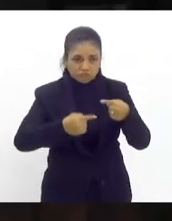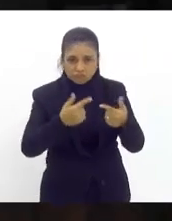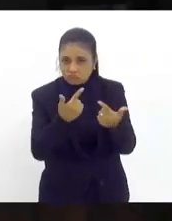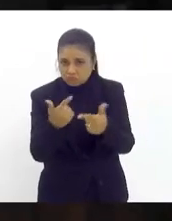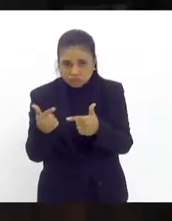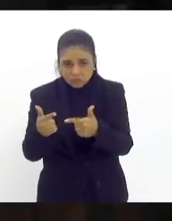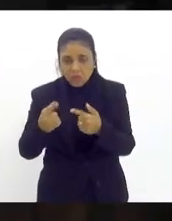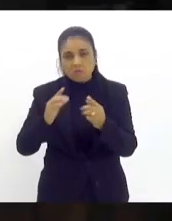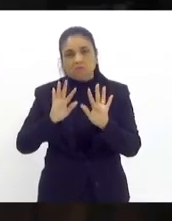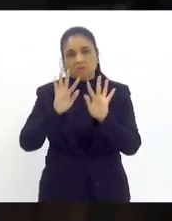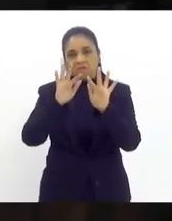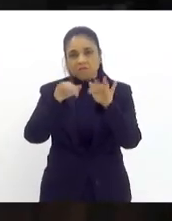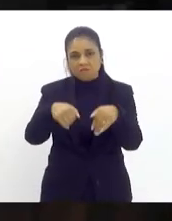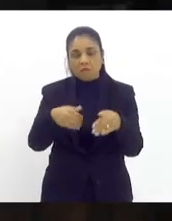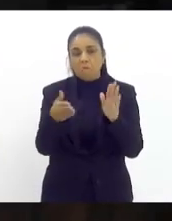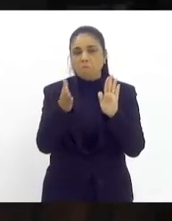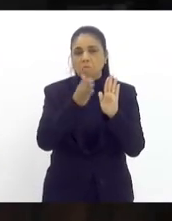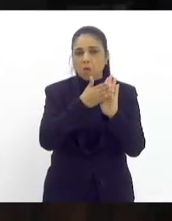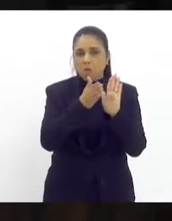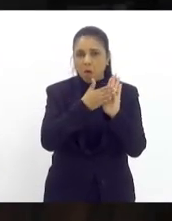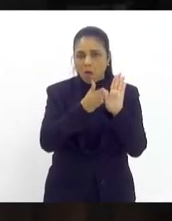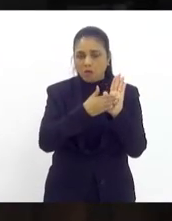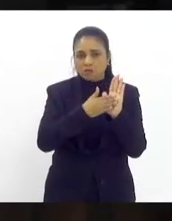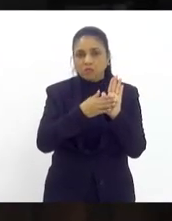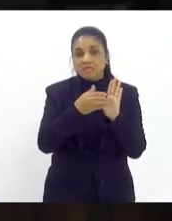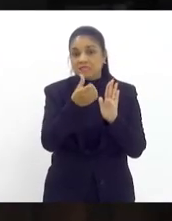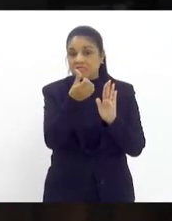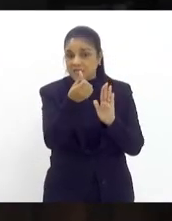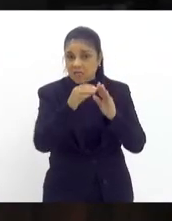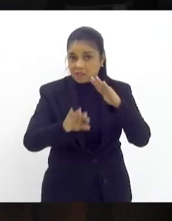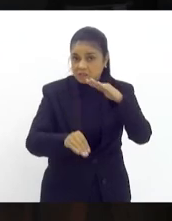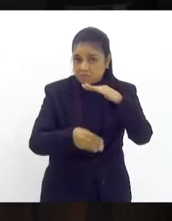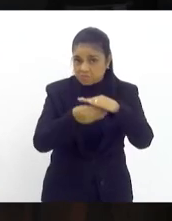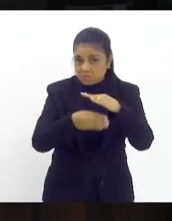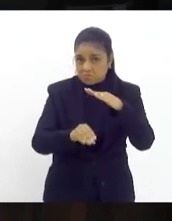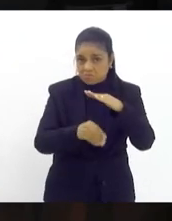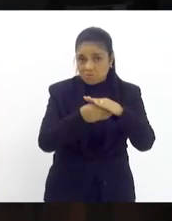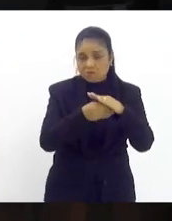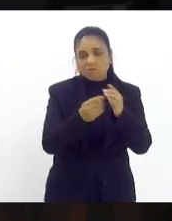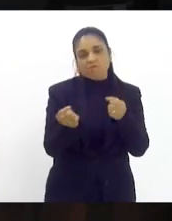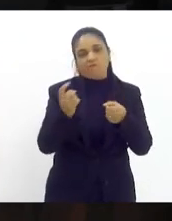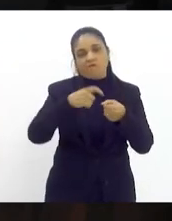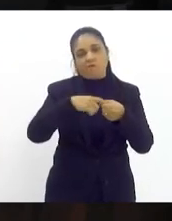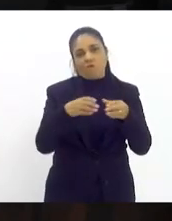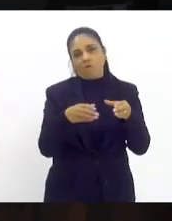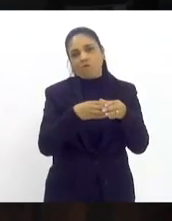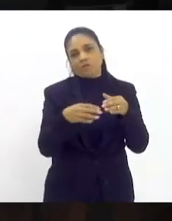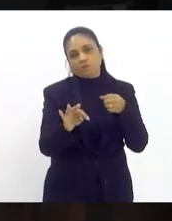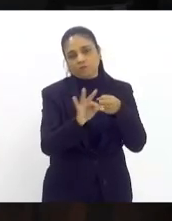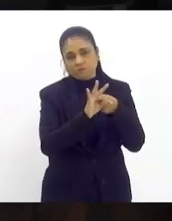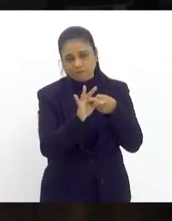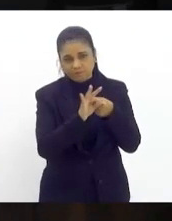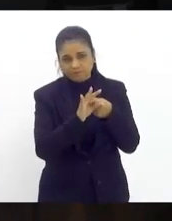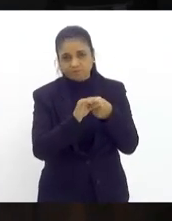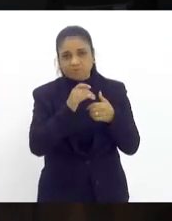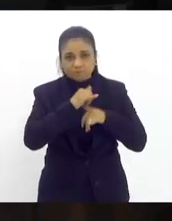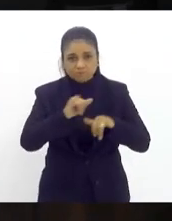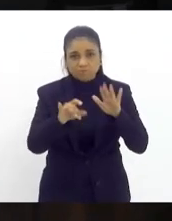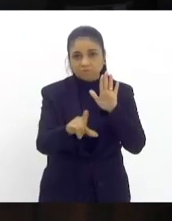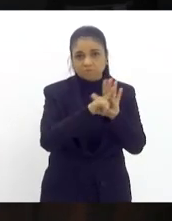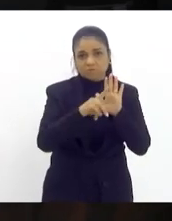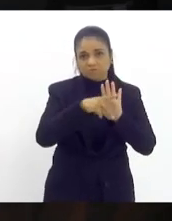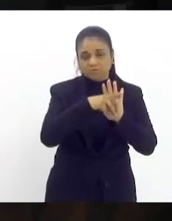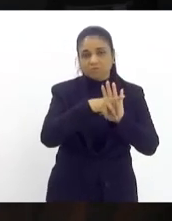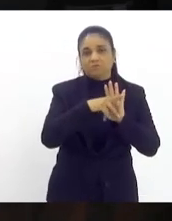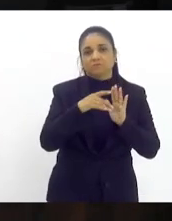encerrado a discussão presente proposta recebeu 6 emendas e retorne as comissões técnicas anuncie projeto de lei